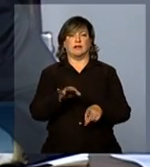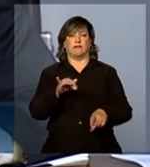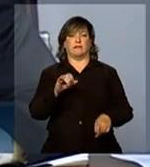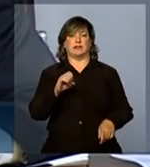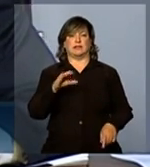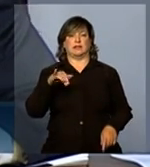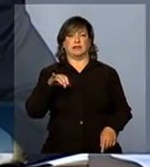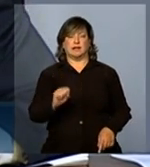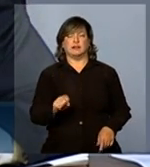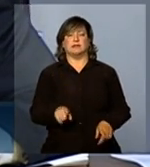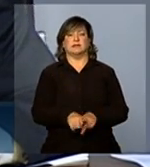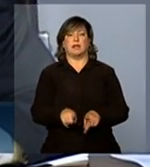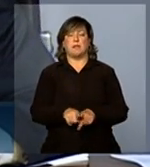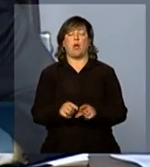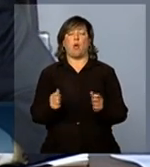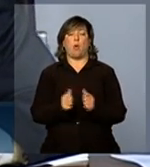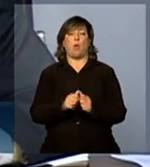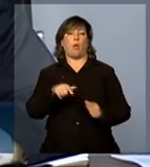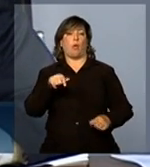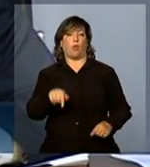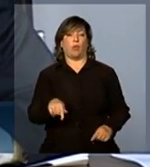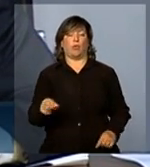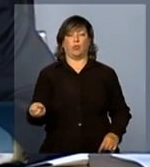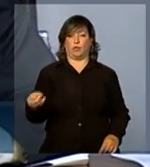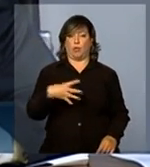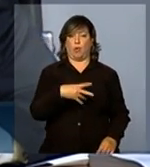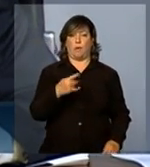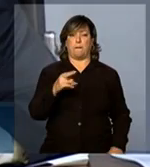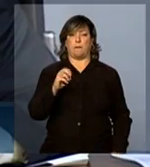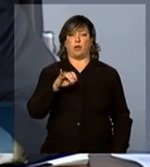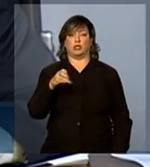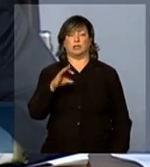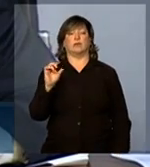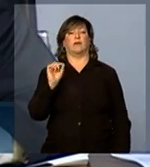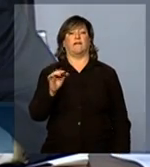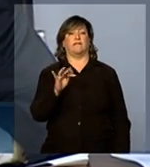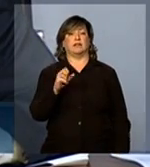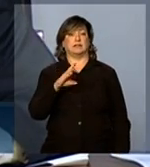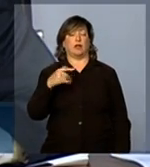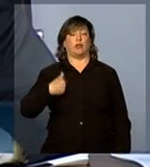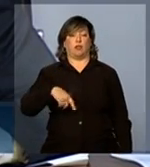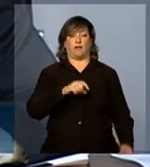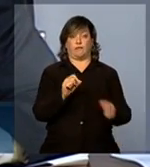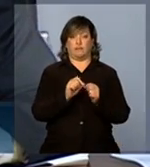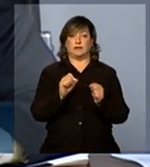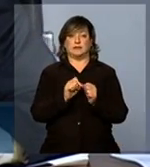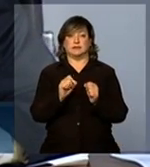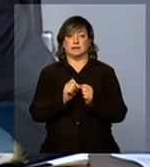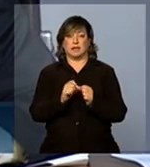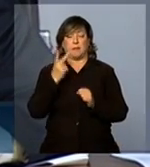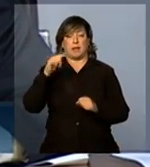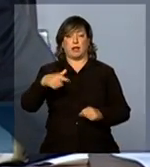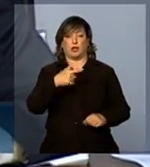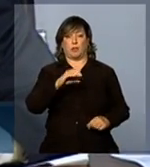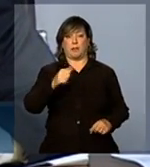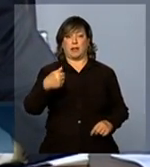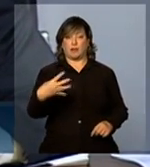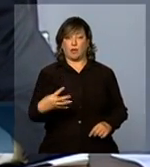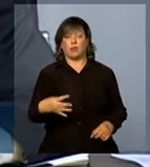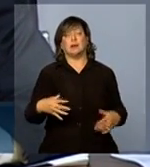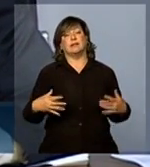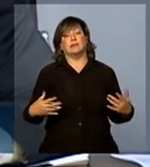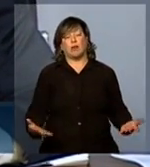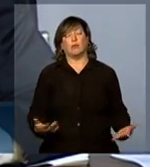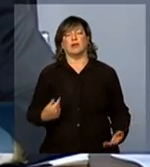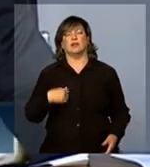fiscais, com a nova projeção fiscal que nós fizemos, né, para 2014, portanto, eu